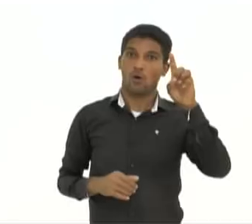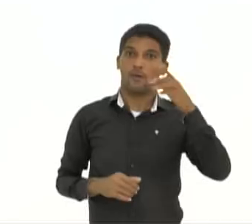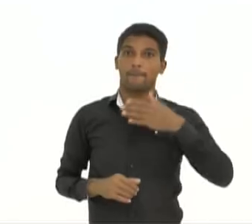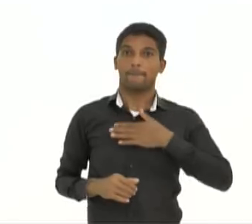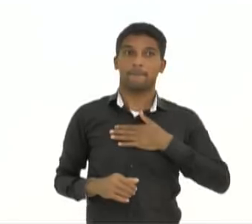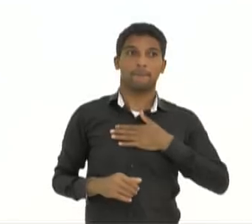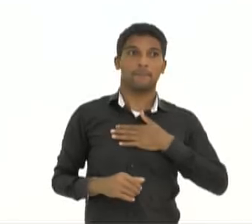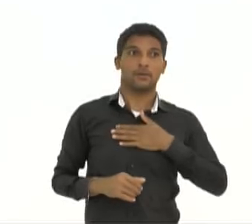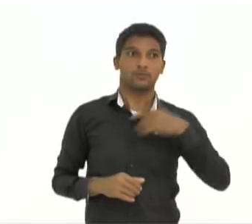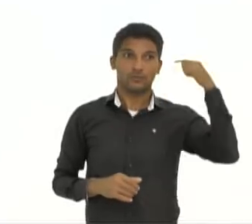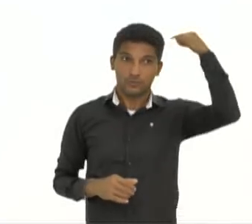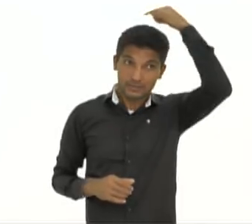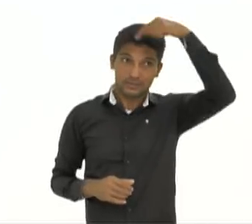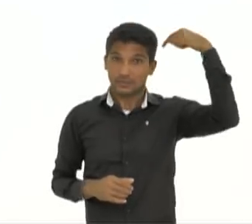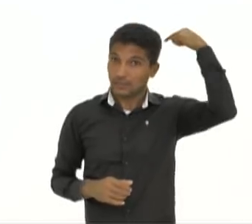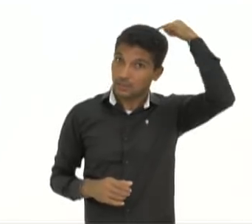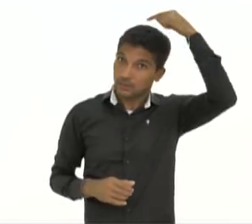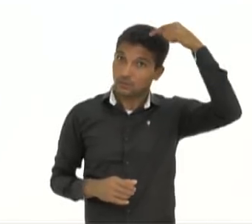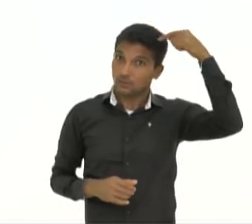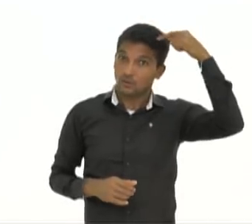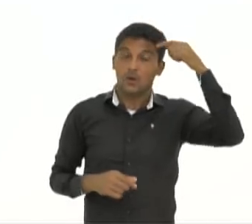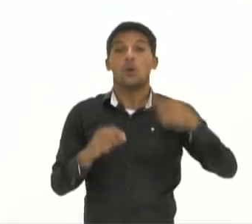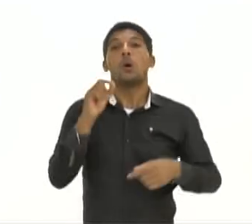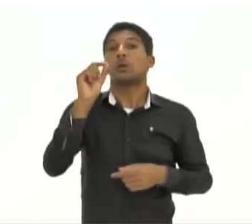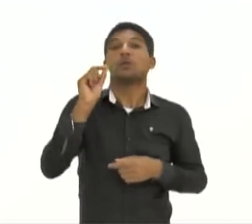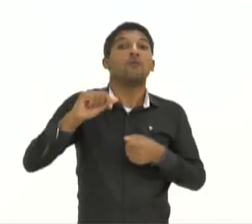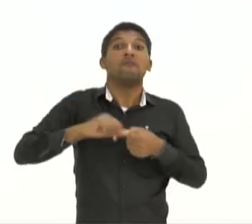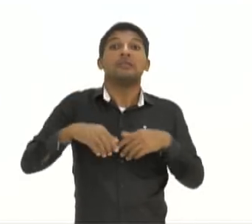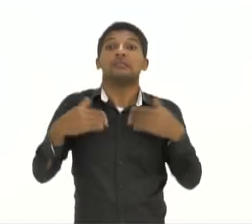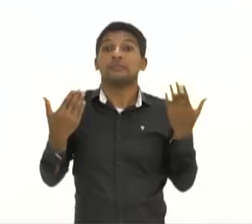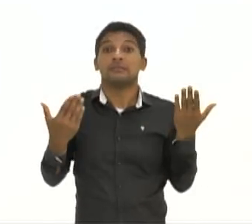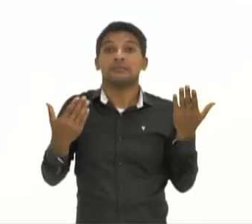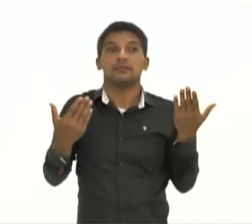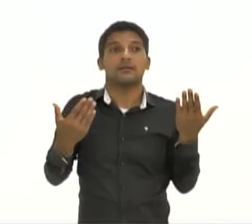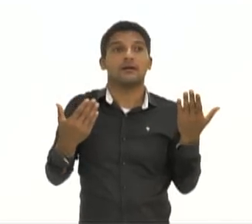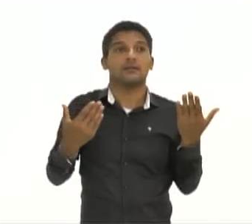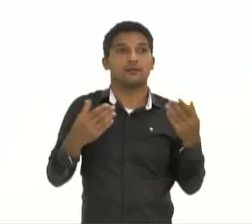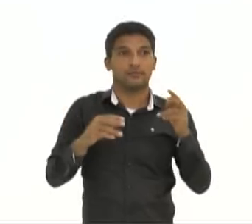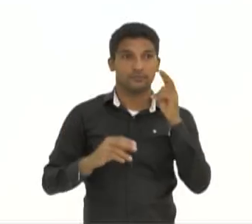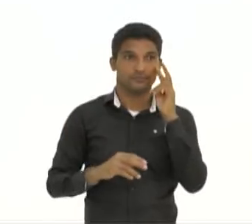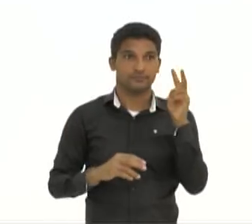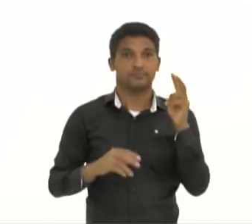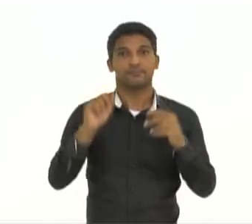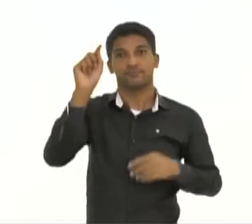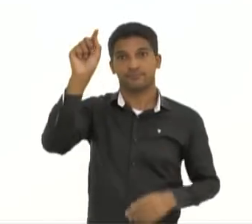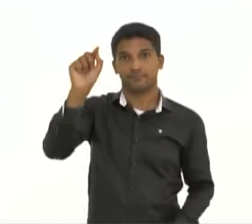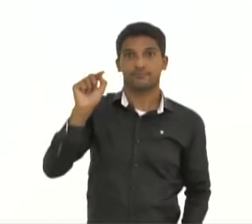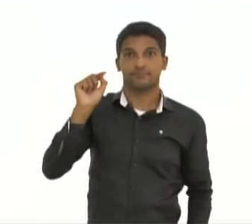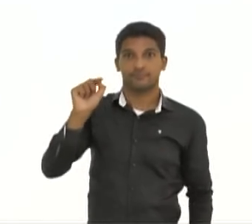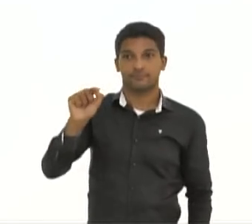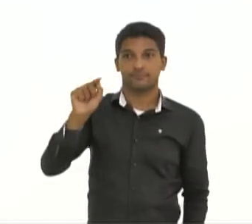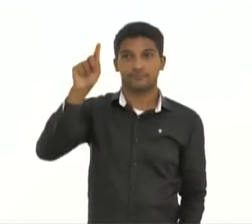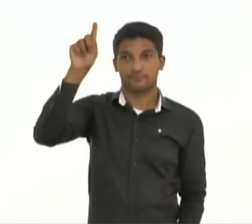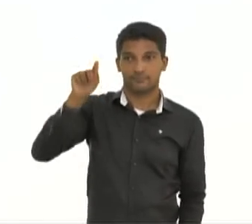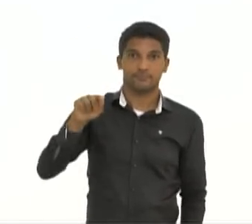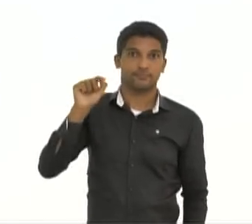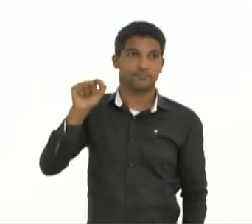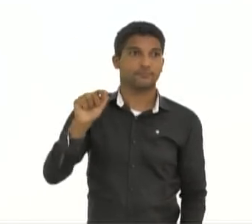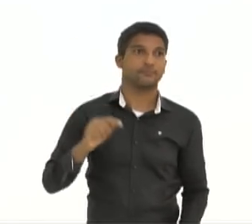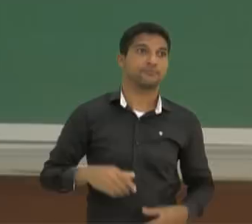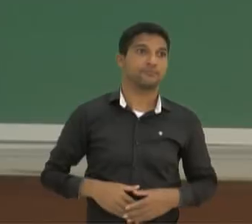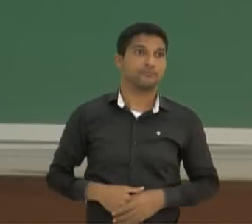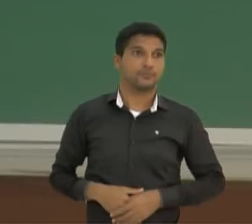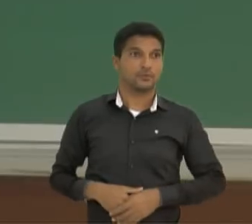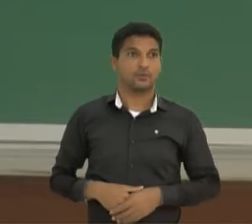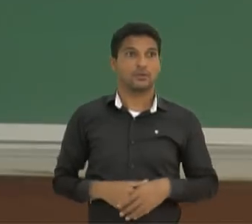Amigas, vamos à praia, né? Queridos alunos, olhem aqui. Né? Então o professor está evocando, está chamando a atenção dos alunos para